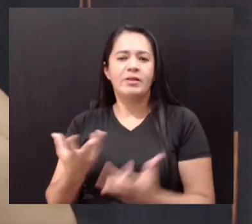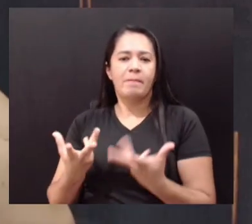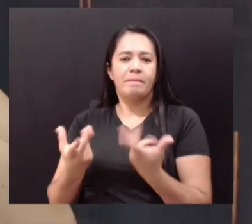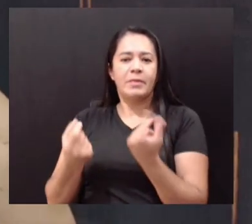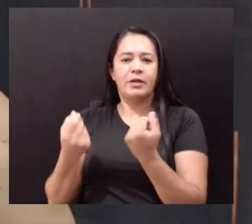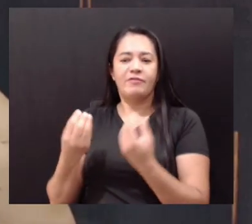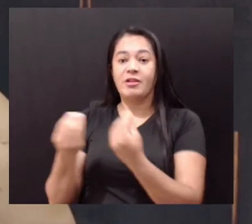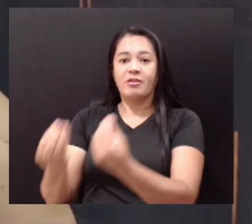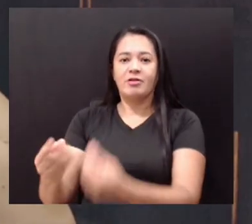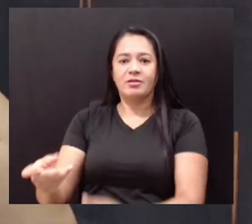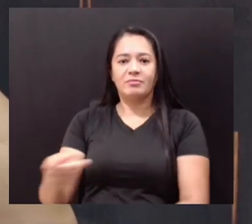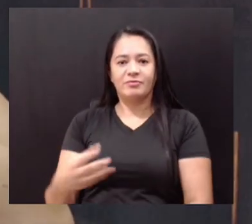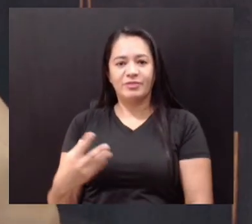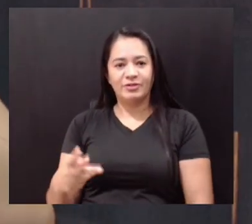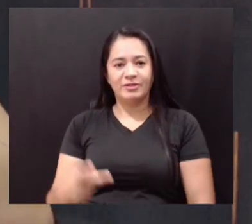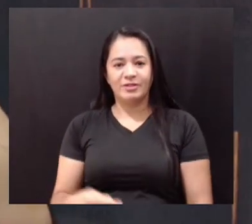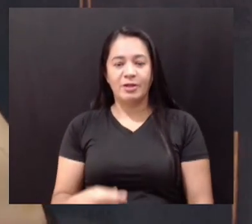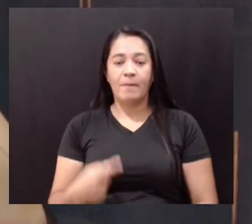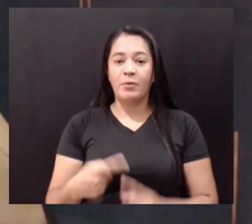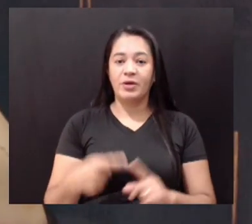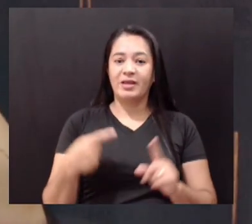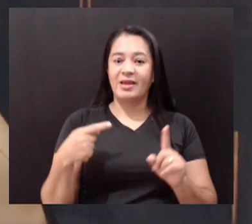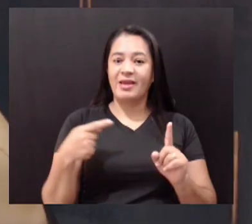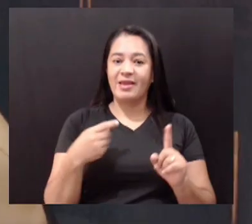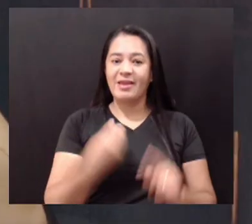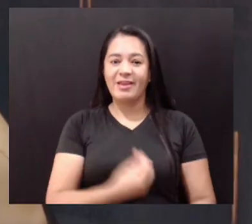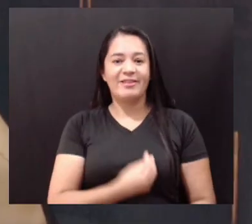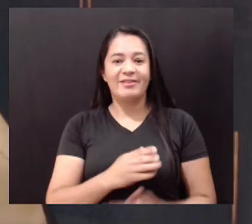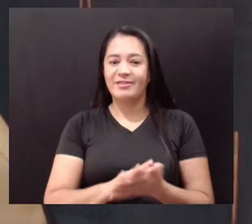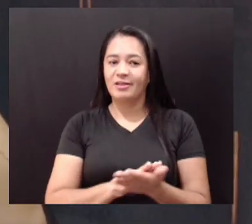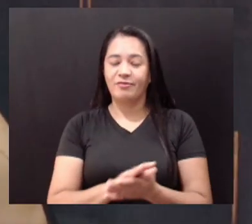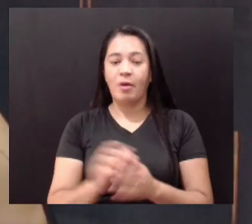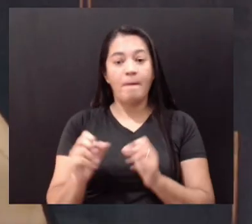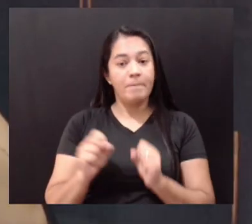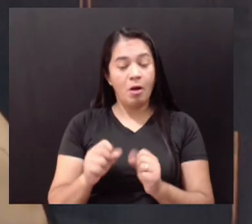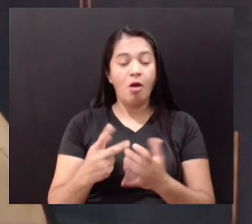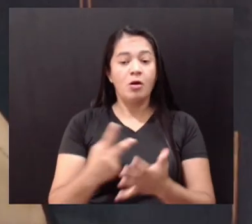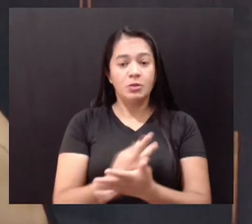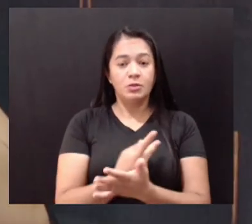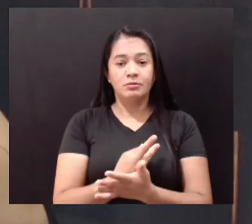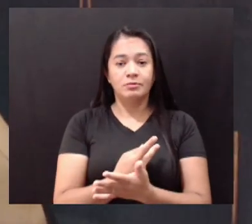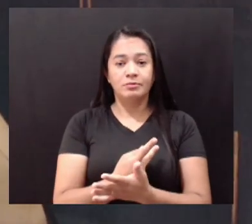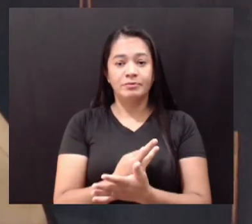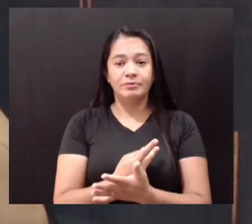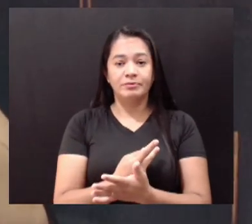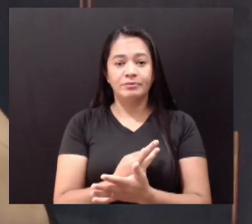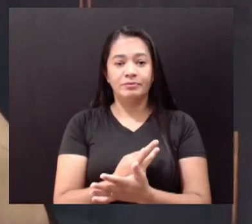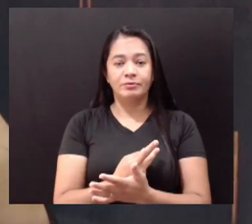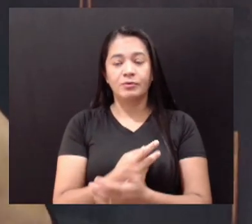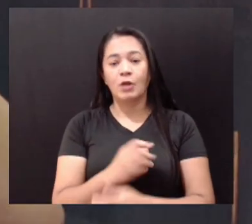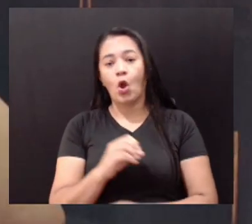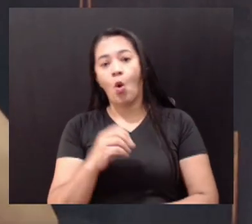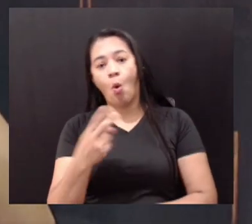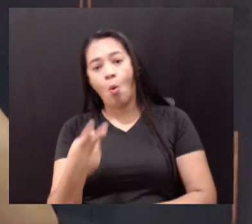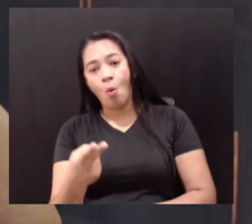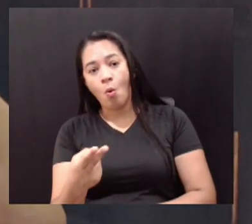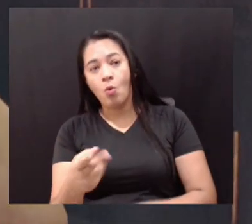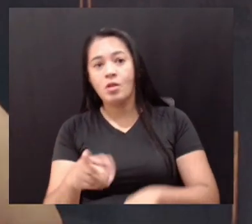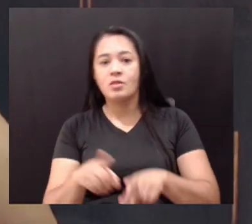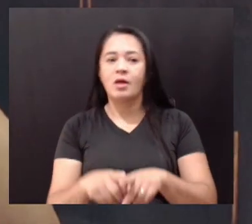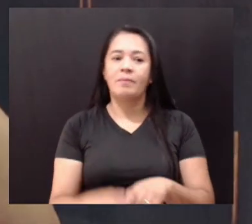pôde viver. Então, isso pode ter acontecido com esse pai, né? Ou também alguém que viveu